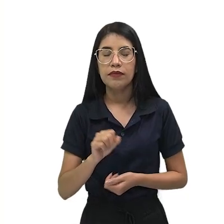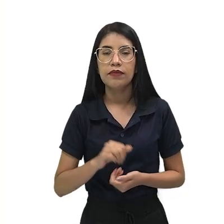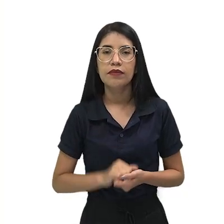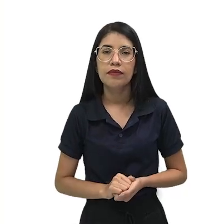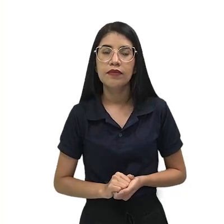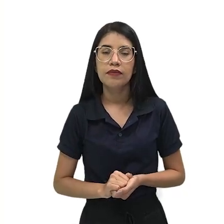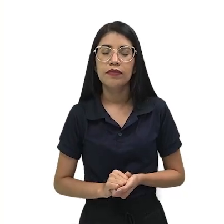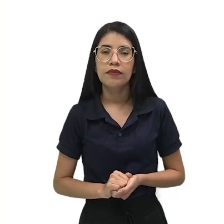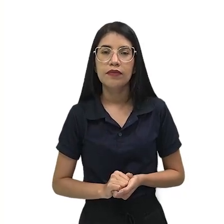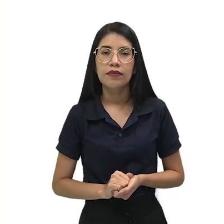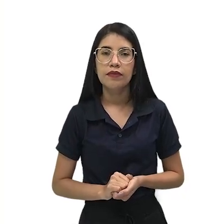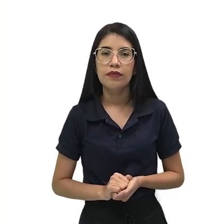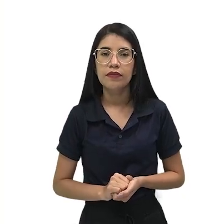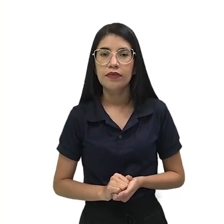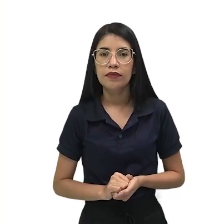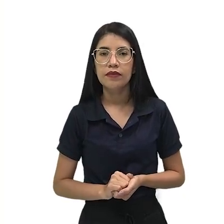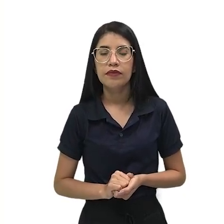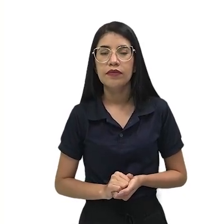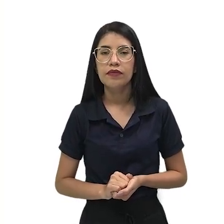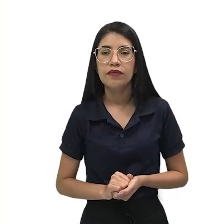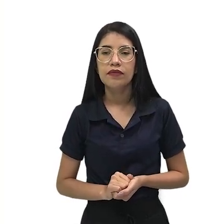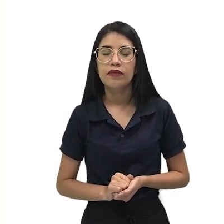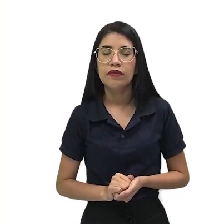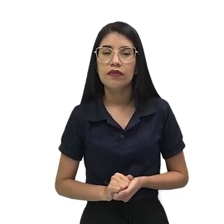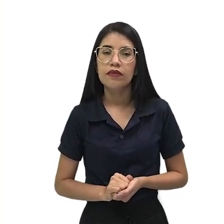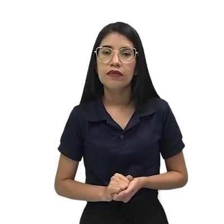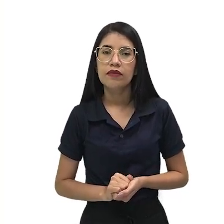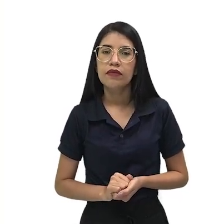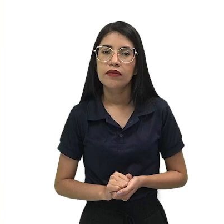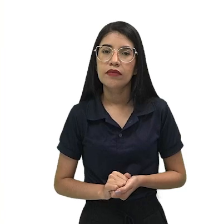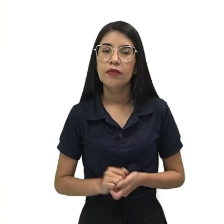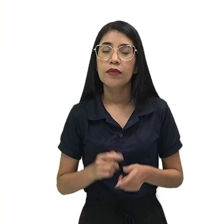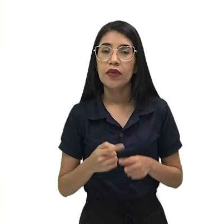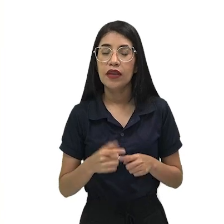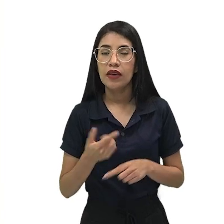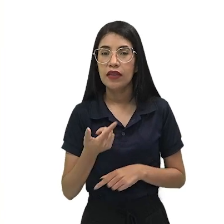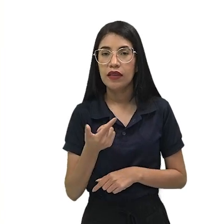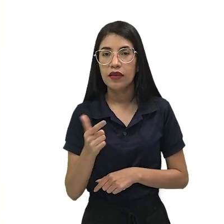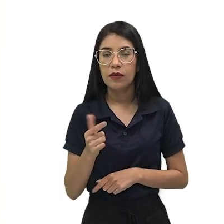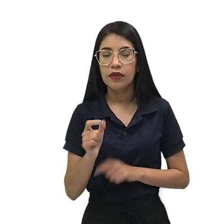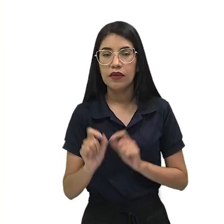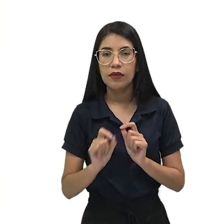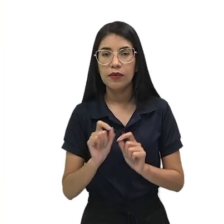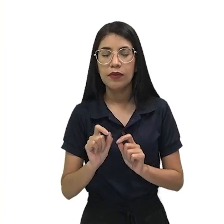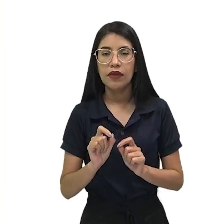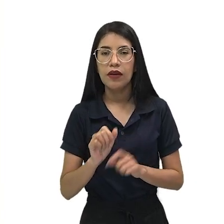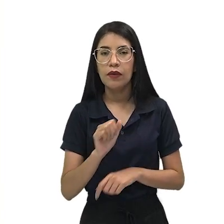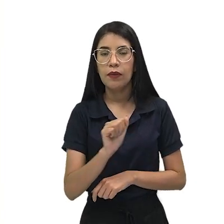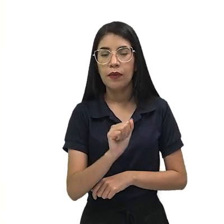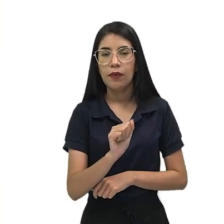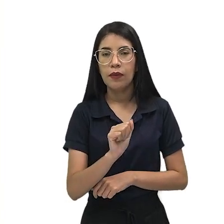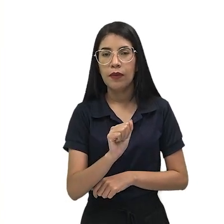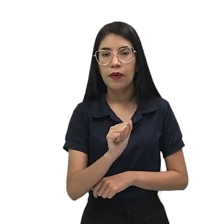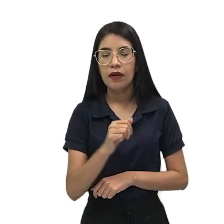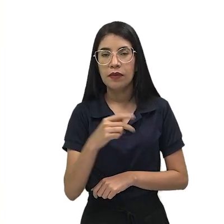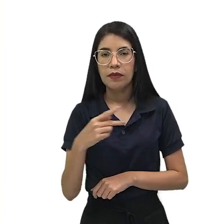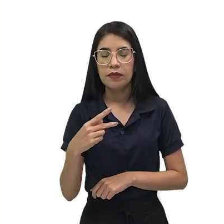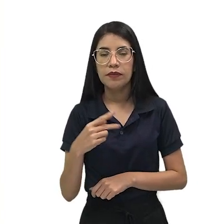dízima periódica simples, porque ela não tem o